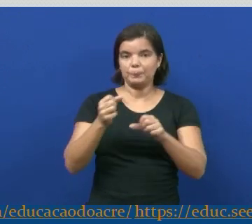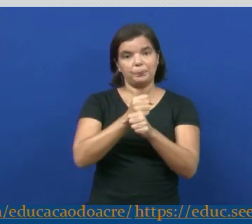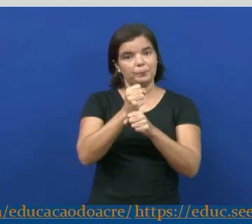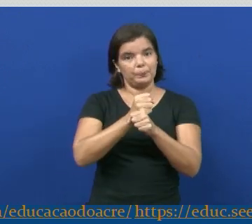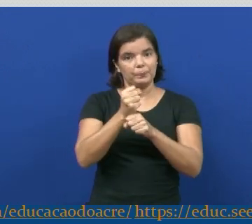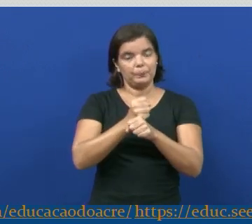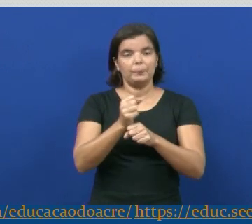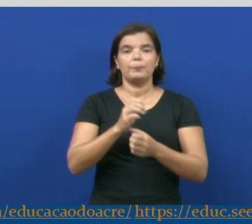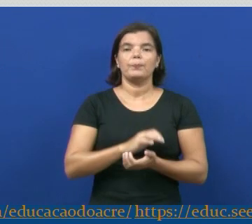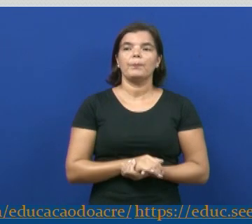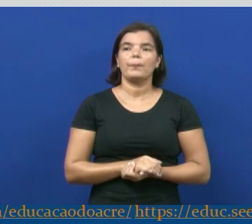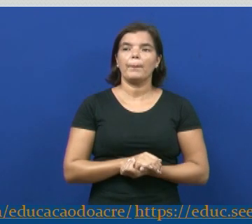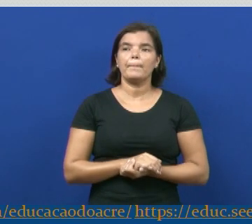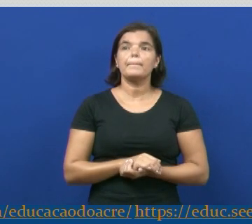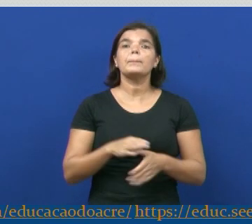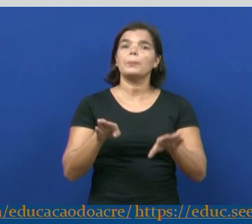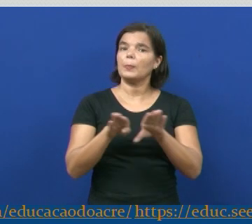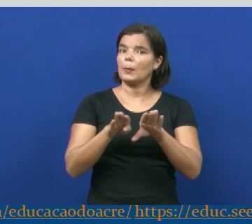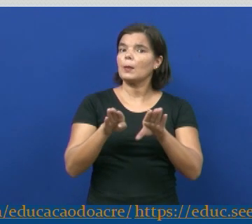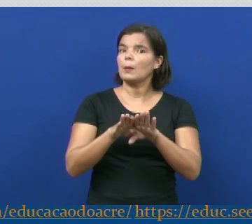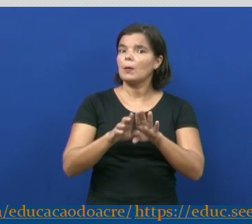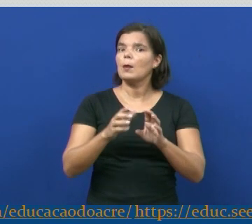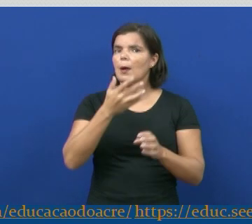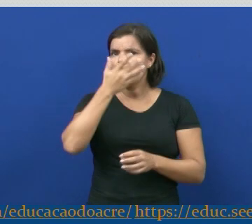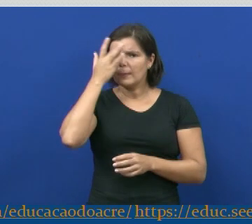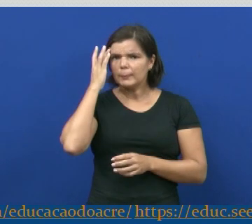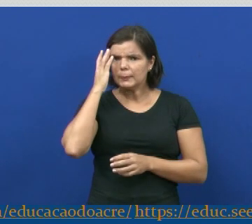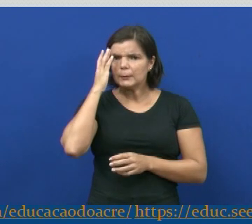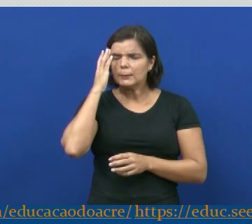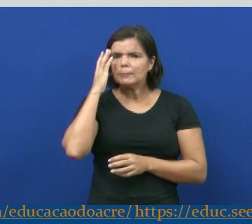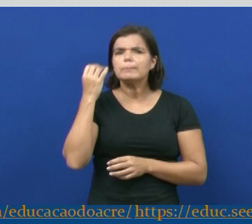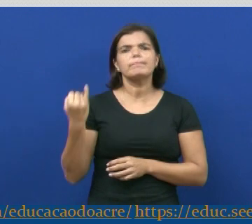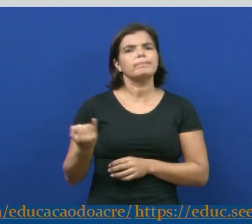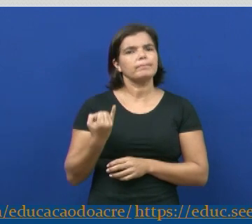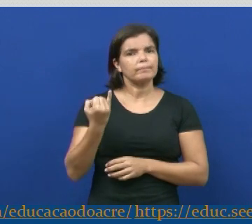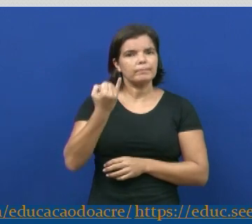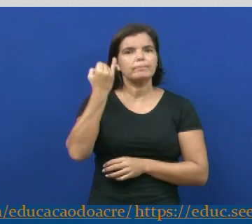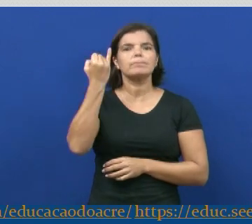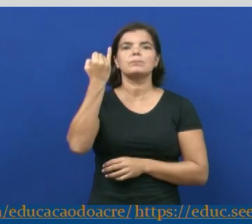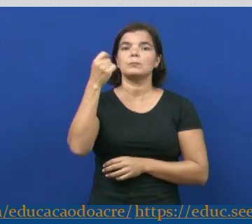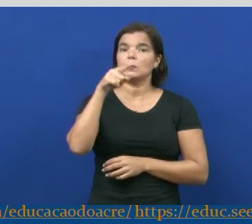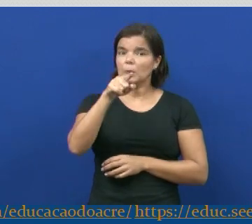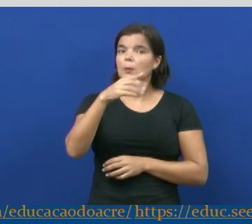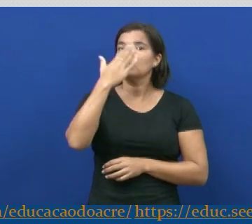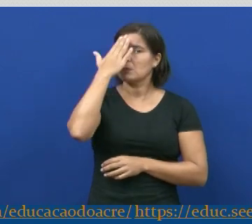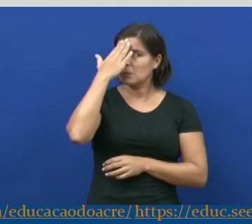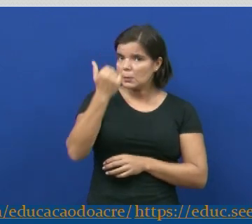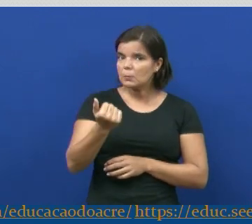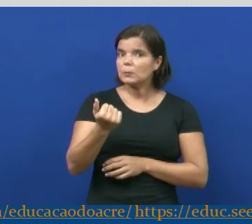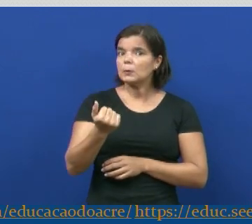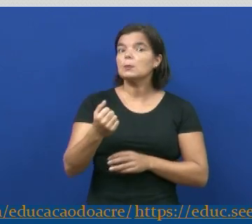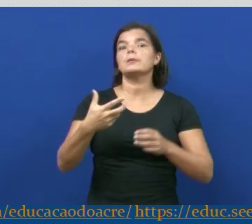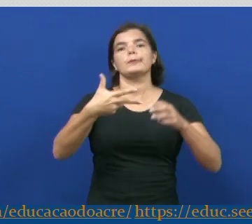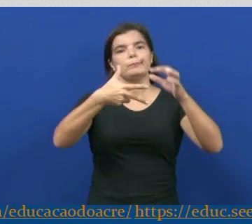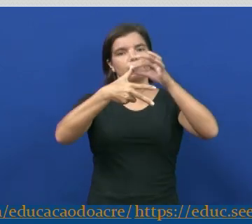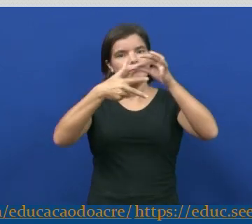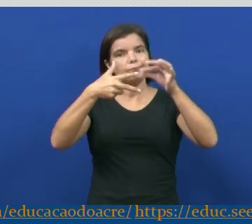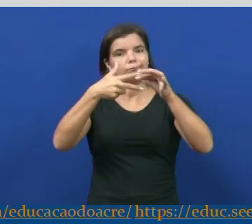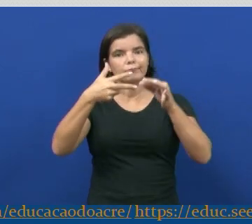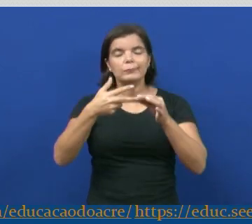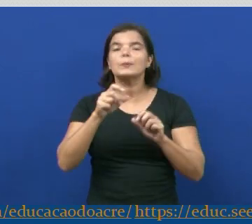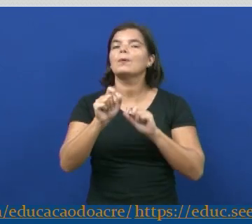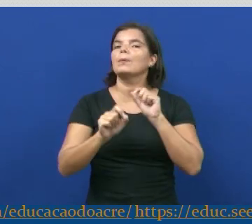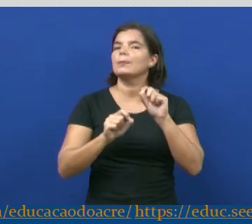ano. E também, pessoal, uma das coisas importantes que vocês têm que saber que cai no Enem é